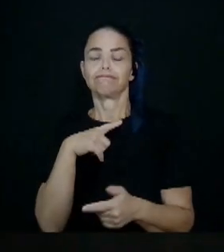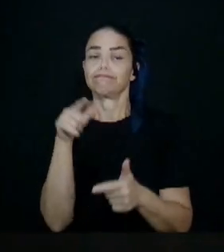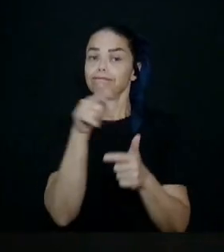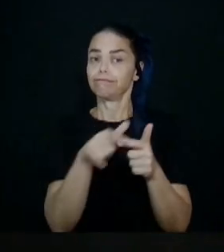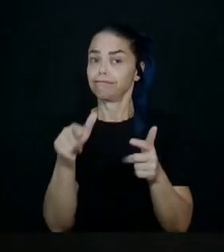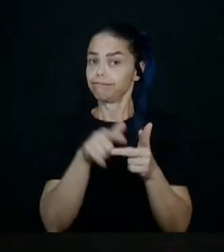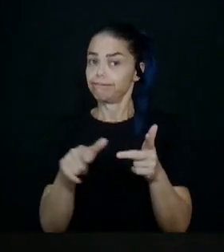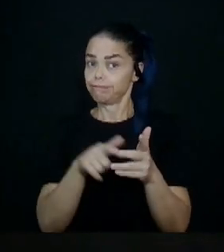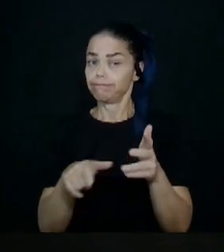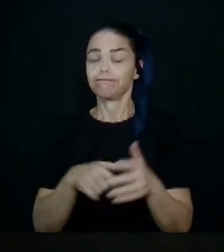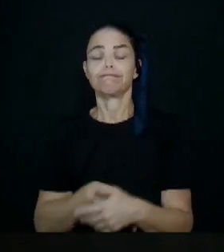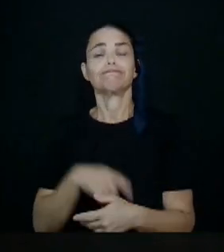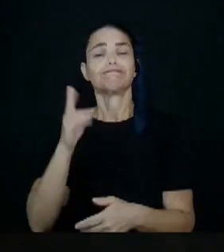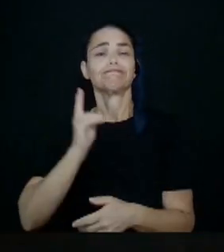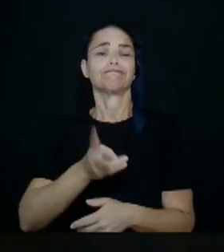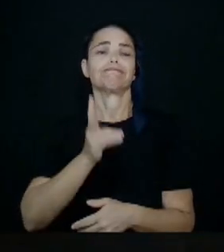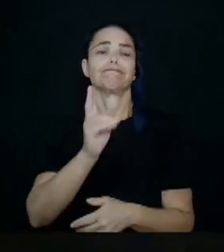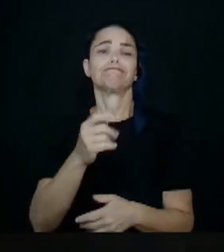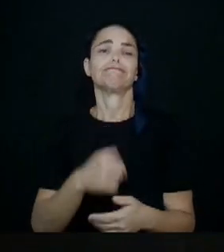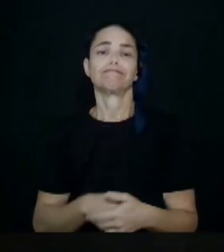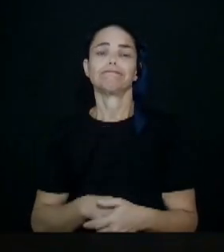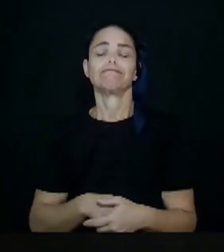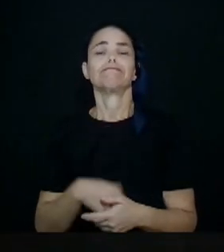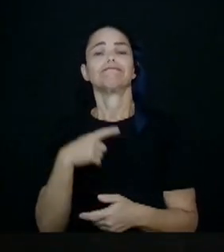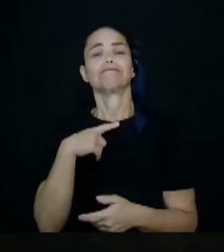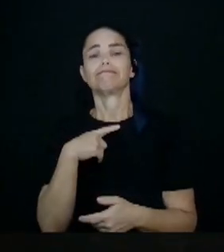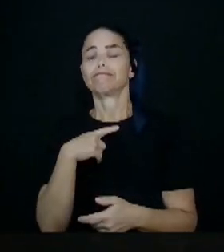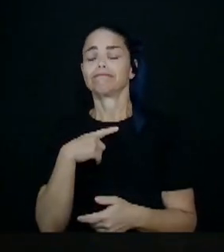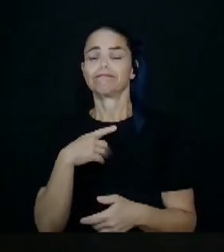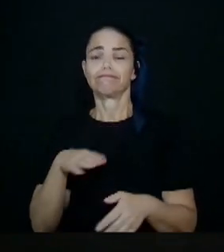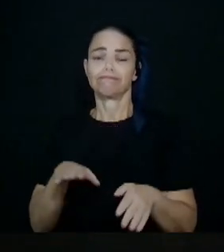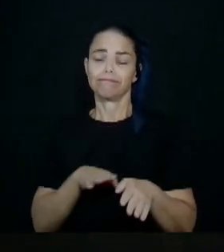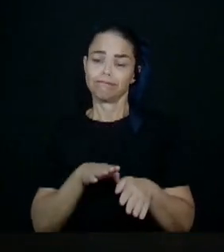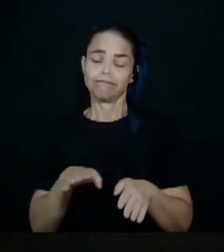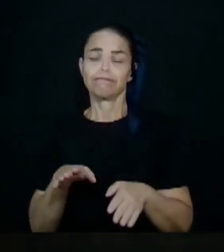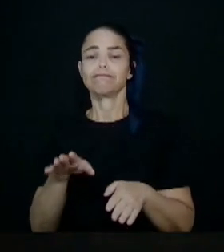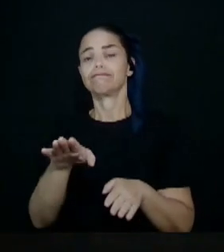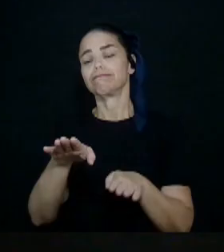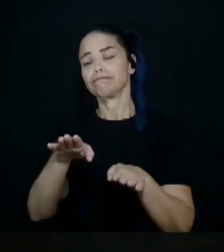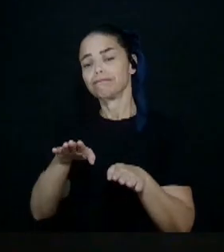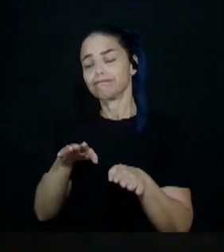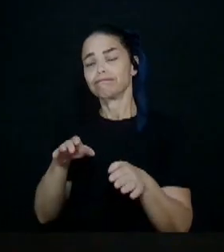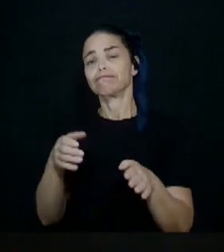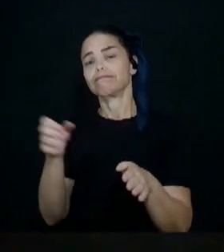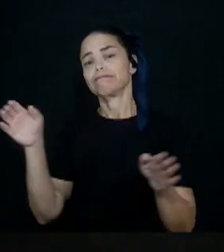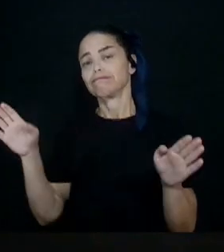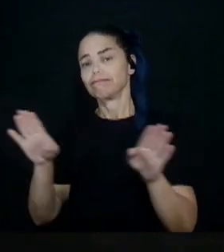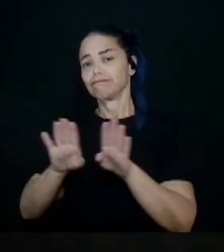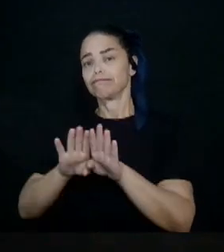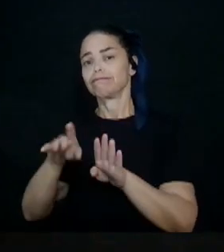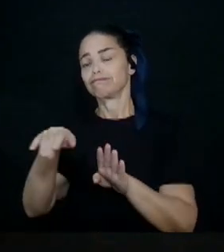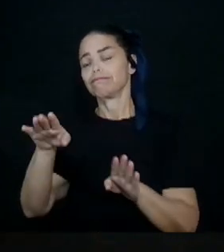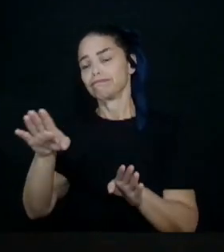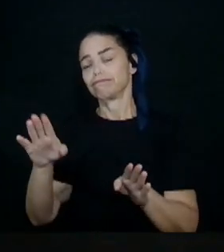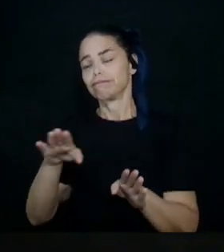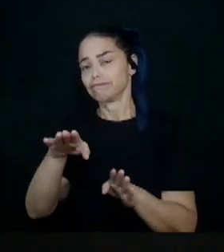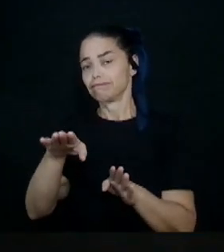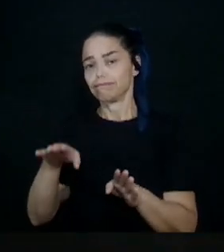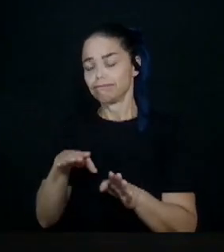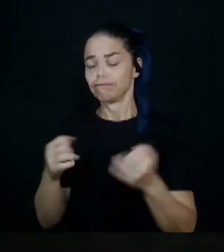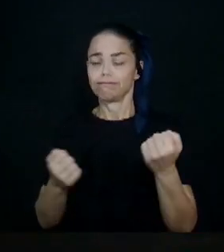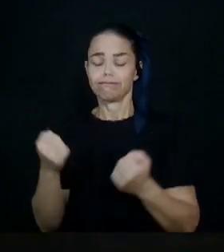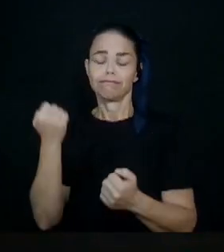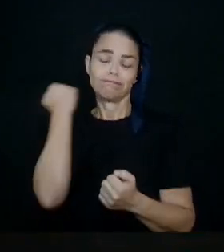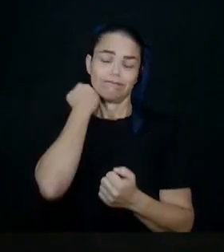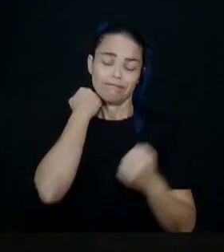a todo momento, a partir de que você tira o seu carro da garagem. E aí a gente precisa, só que tem um detalhe, tem gente que está estressado, tem gente que